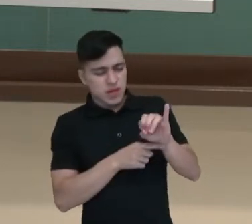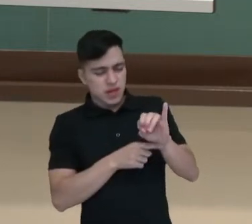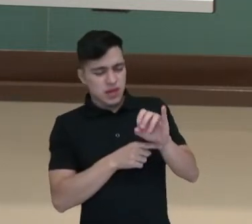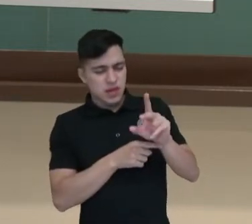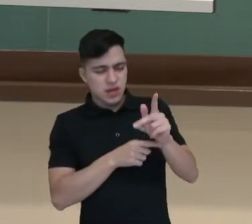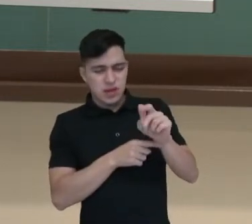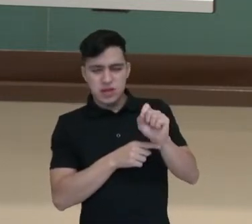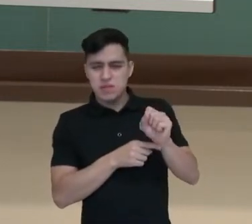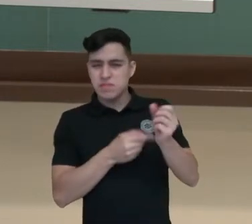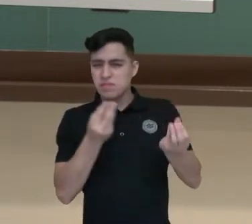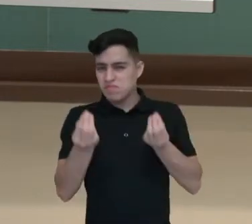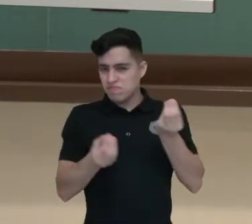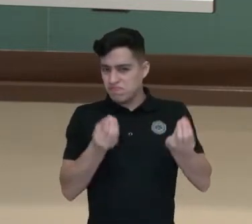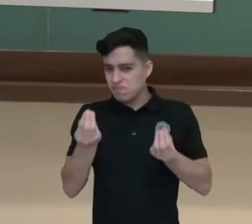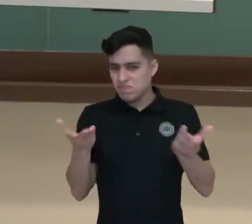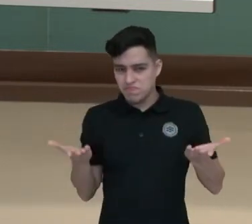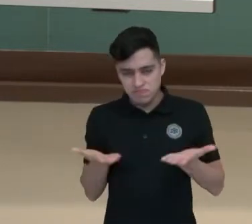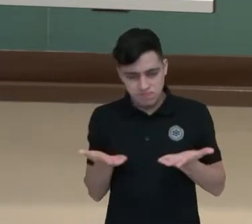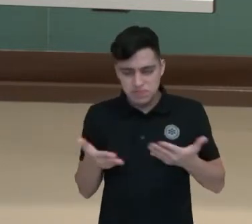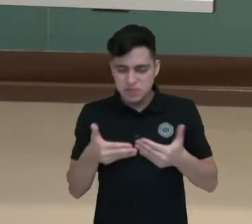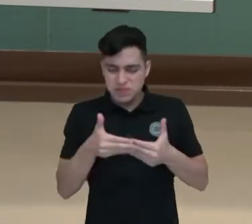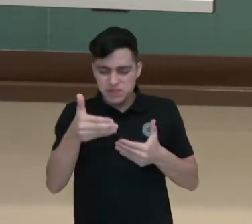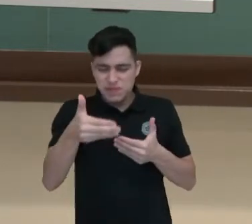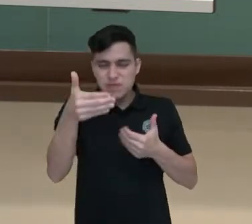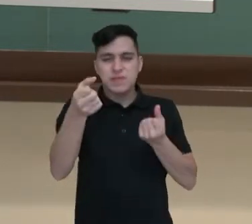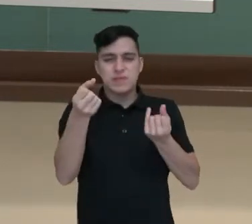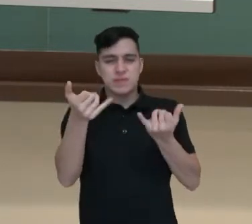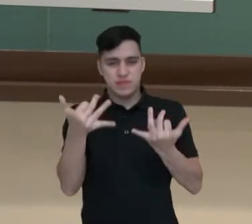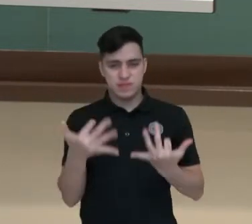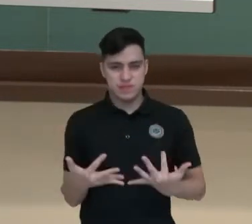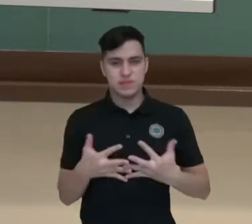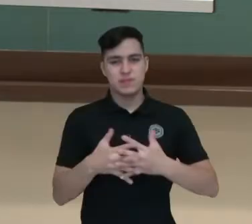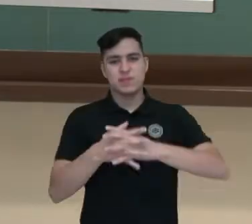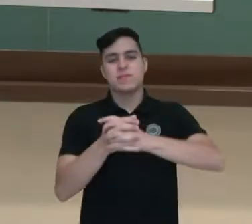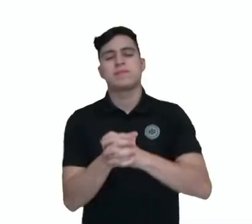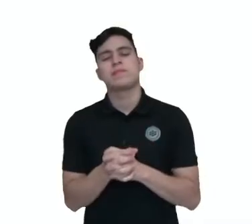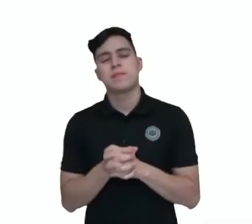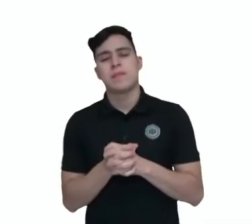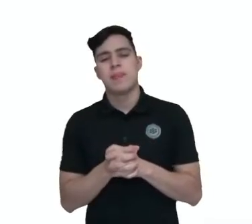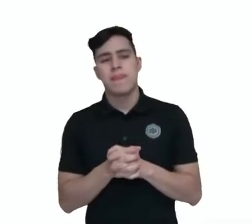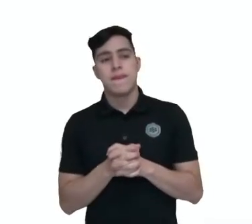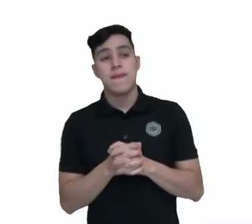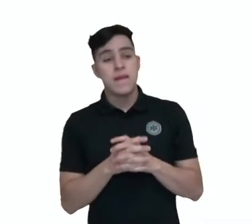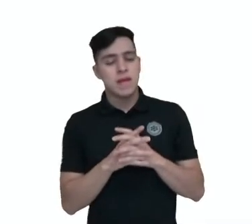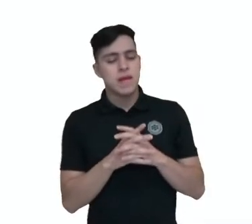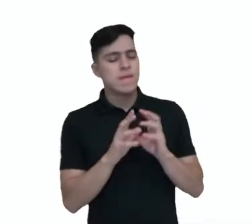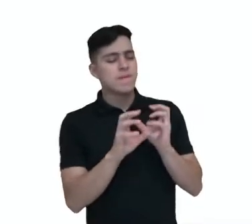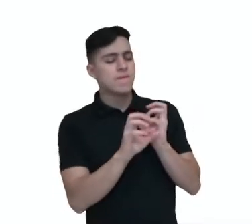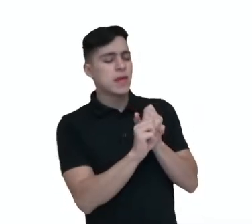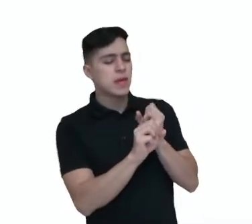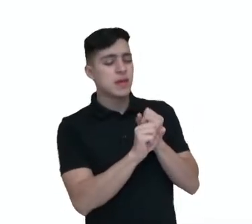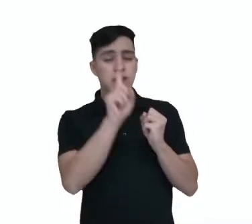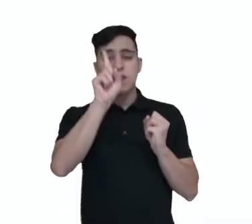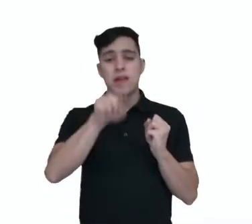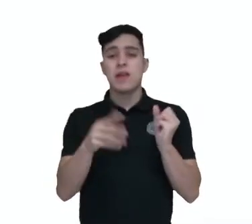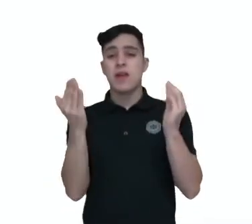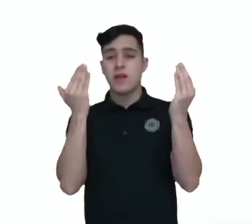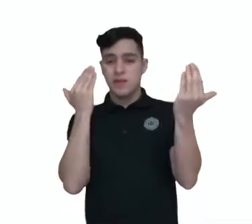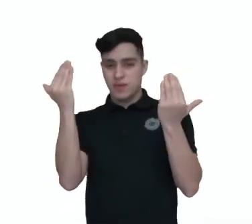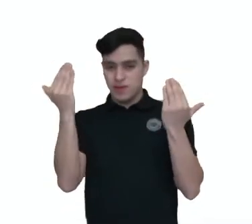em quilômetros, ok? Vamos falar sobre isso daqui a pouco. Medir é comparar.